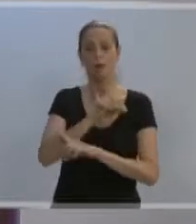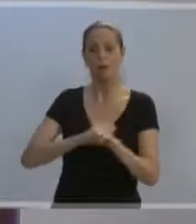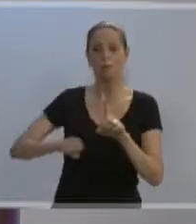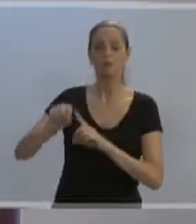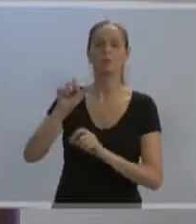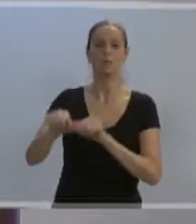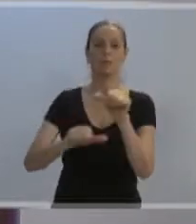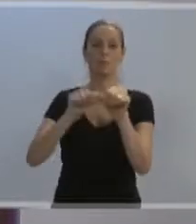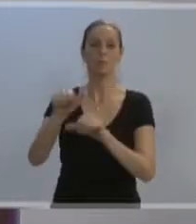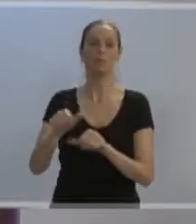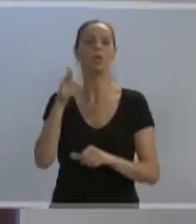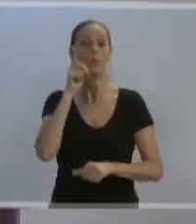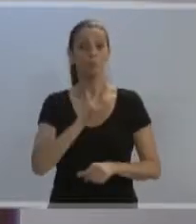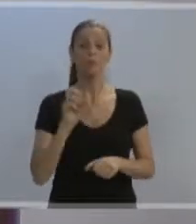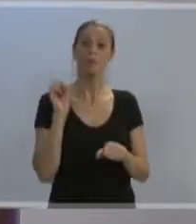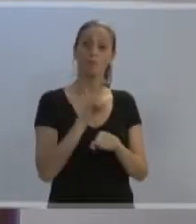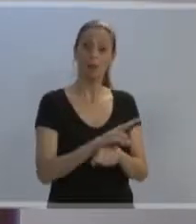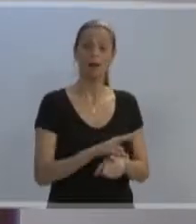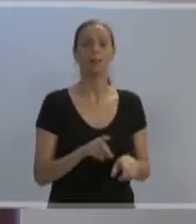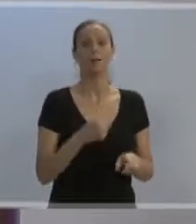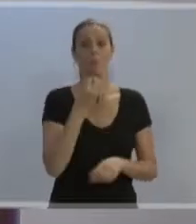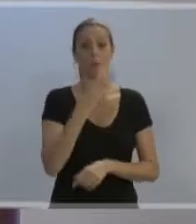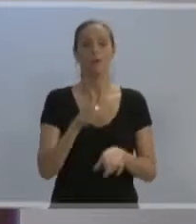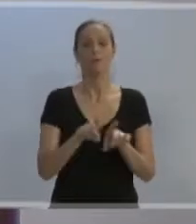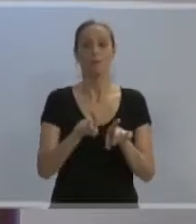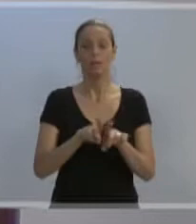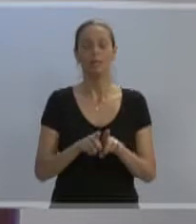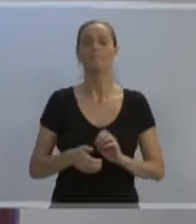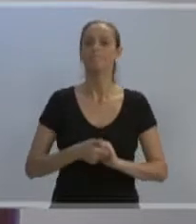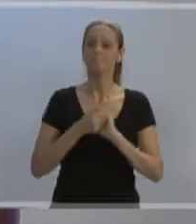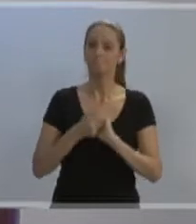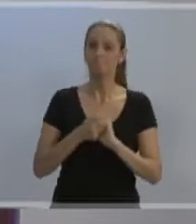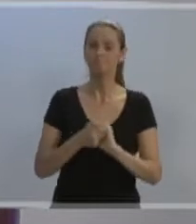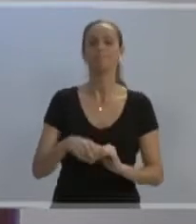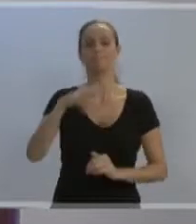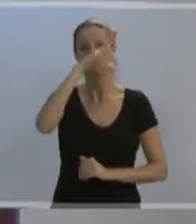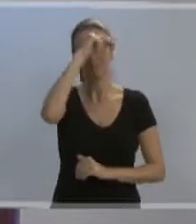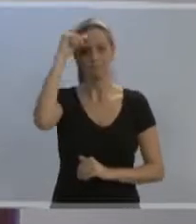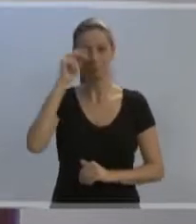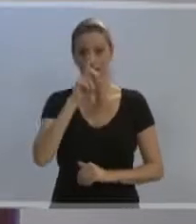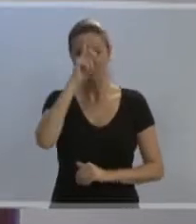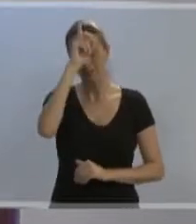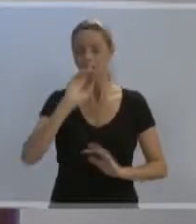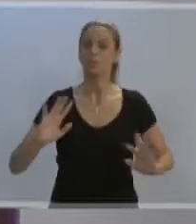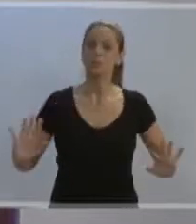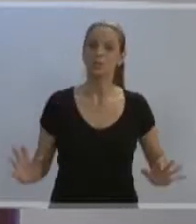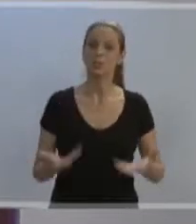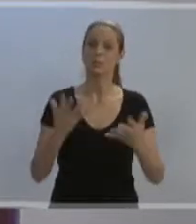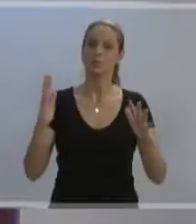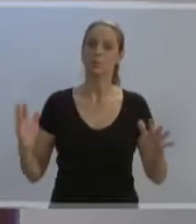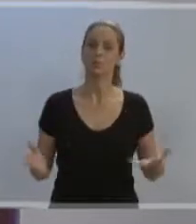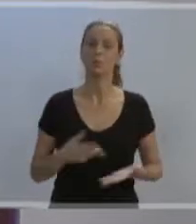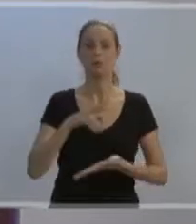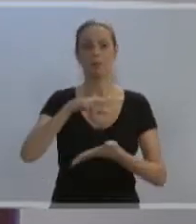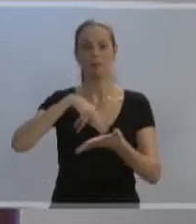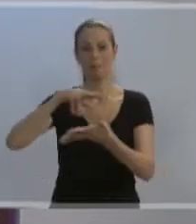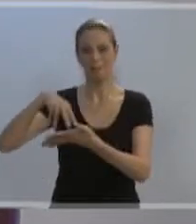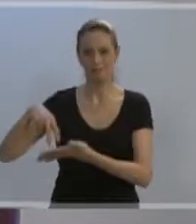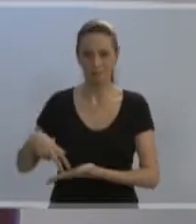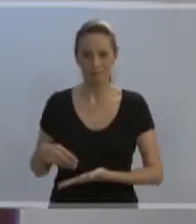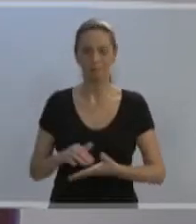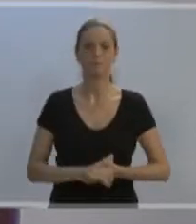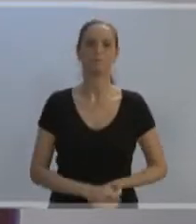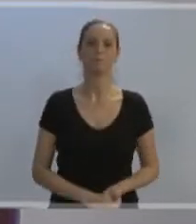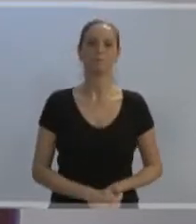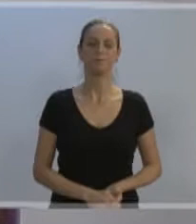ocupar os espaços aí no mundo. Então, a gente parabeniza, sobretudo, essa iniciativa do Executivo e o estímulo também à questão da